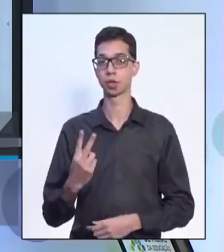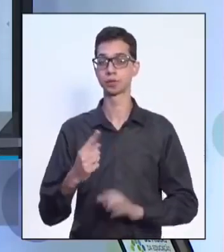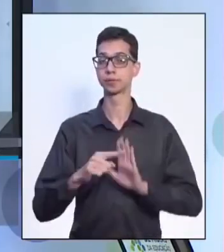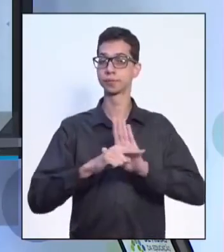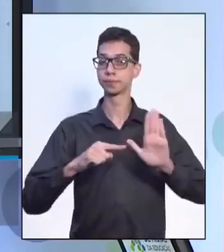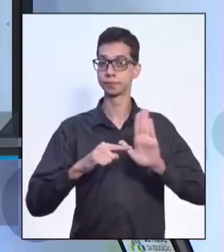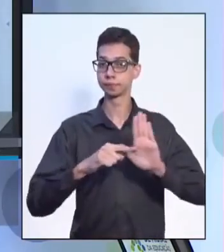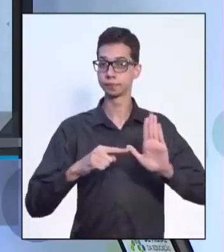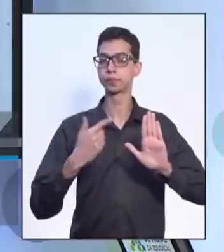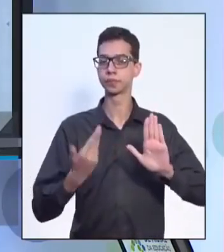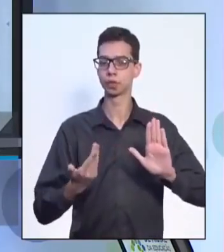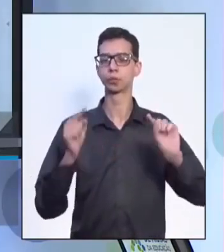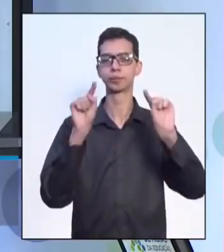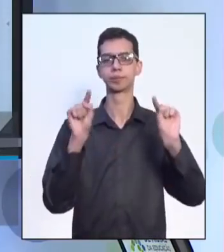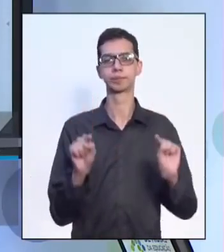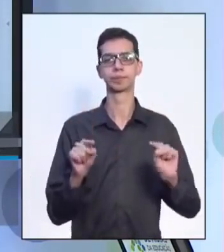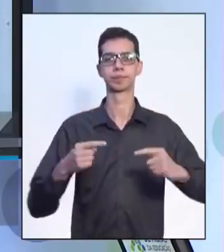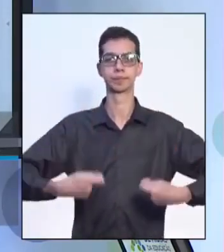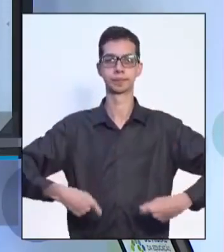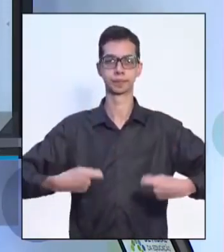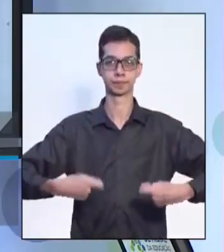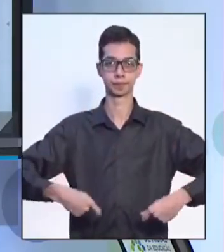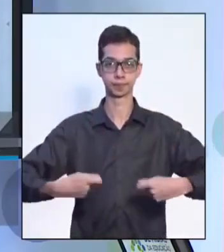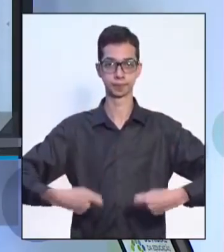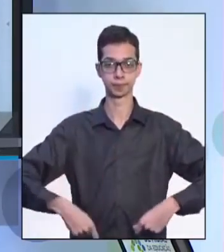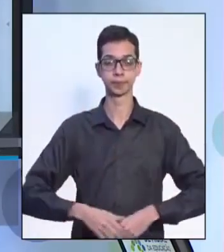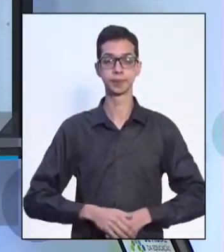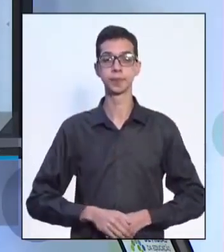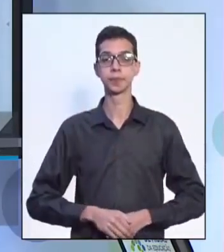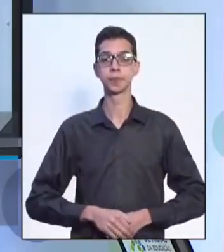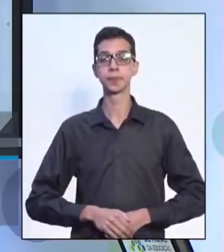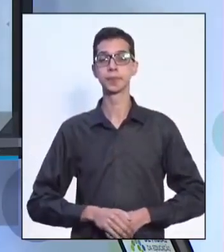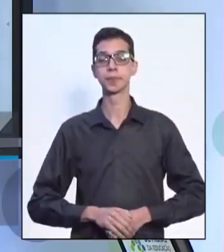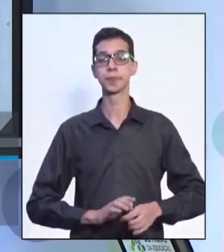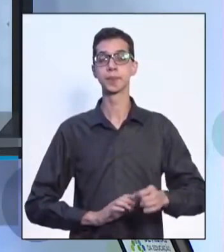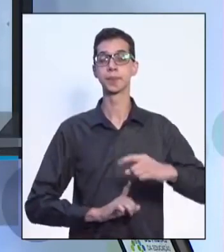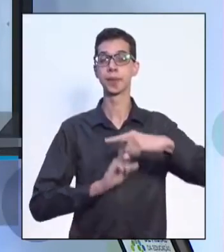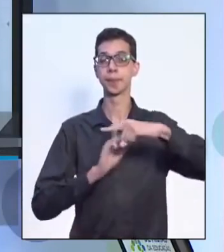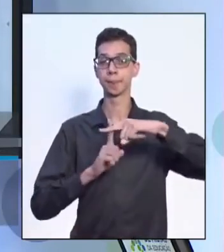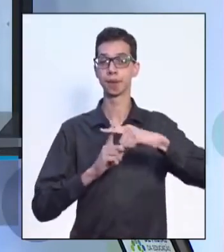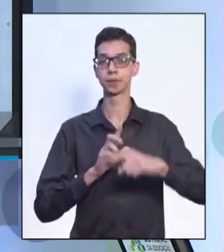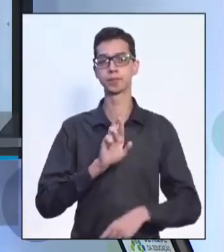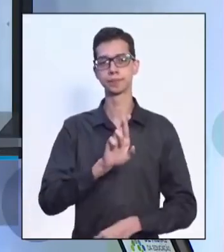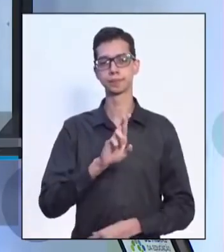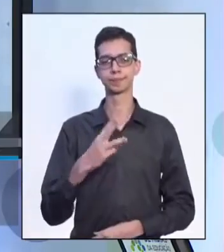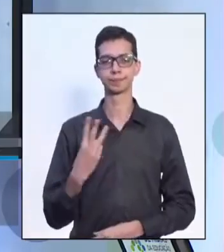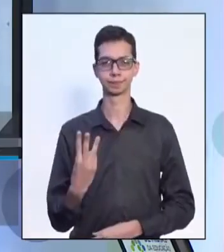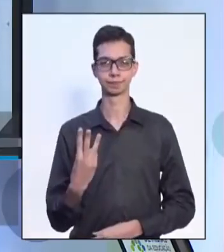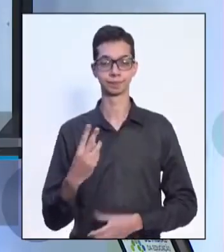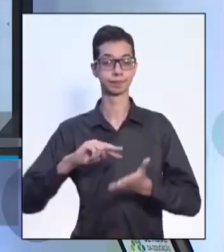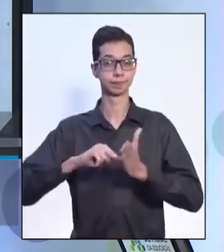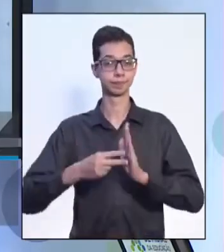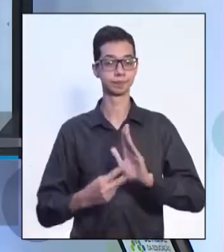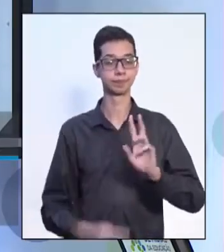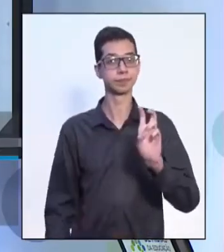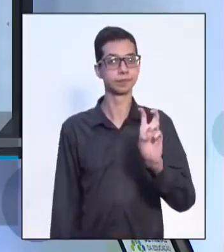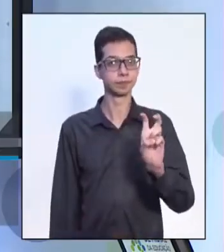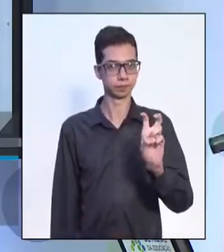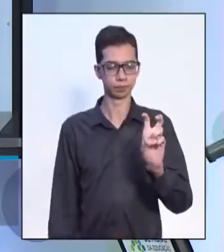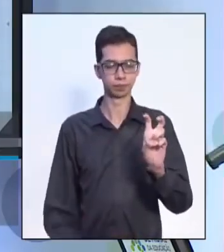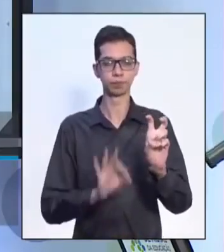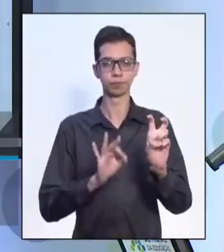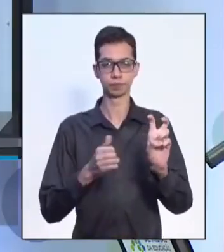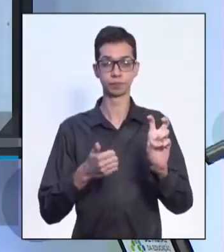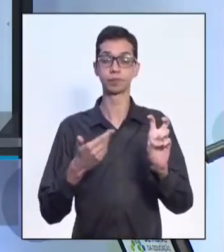negativo, ponho dentro dos parênteses, mais R3, que é 5. Então, vamos lá. Mais com menos